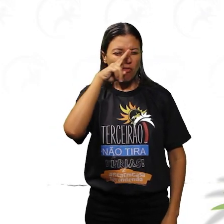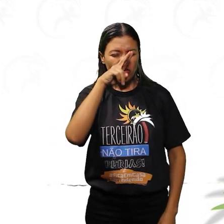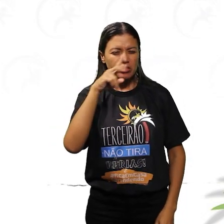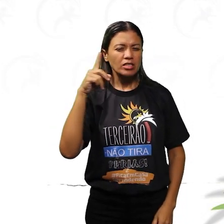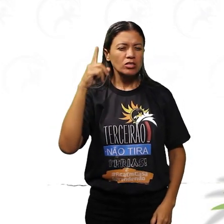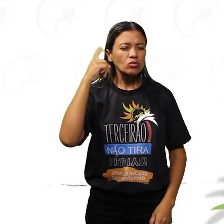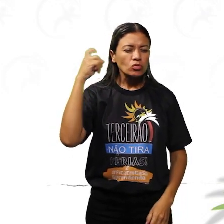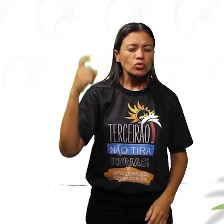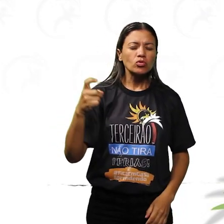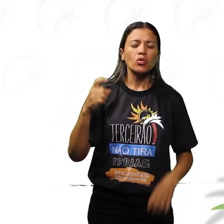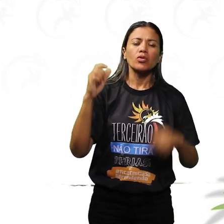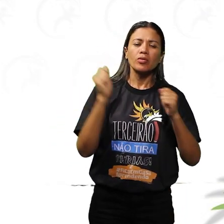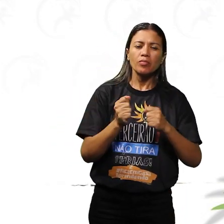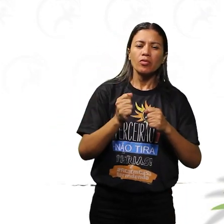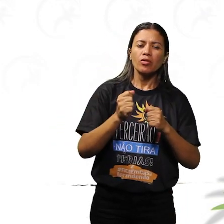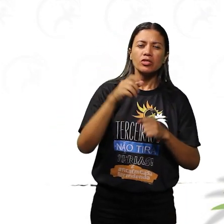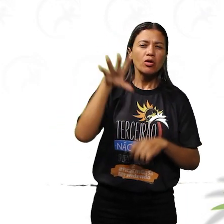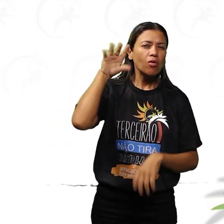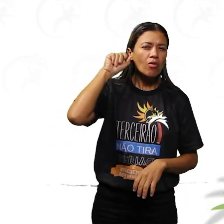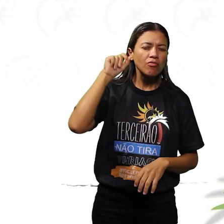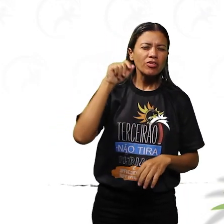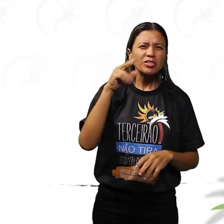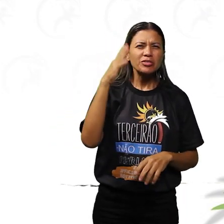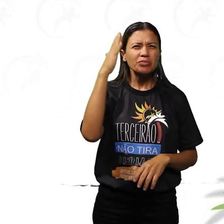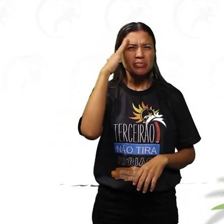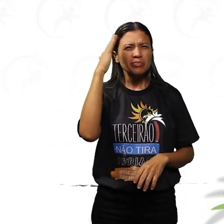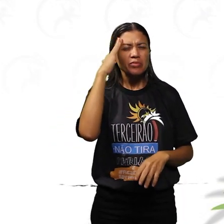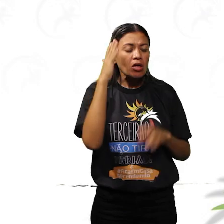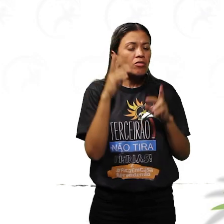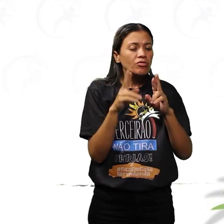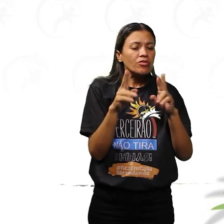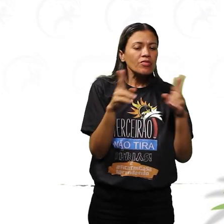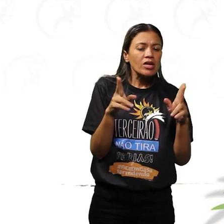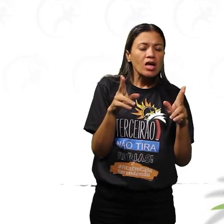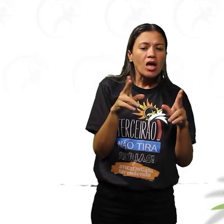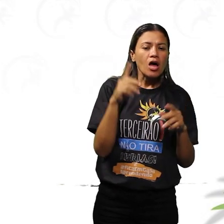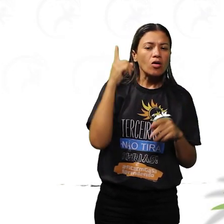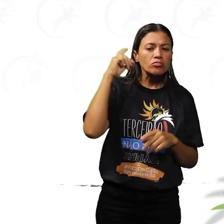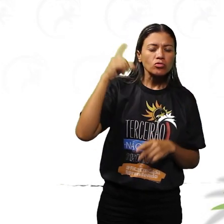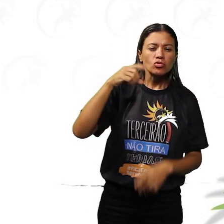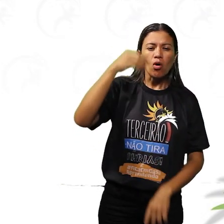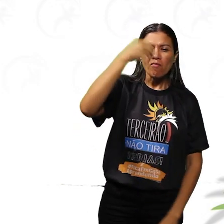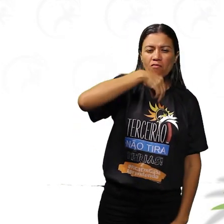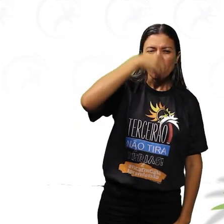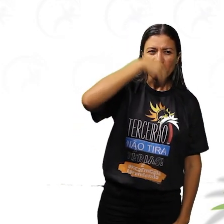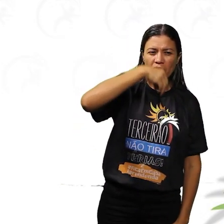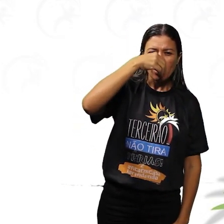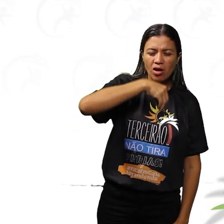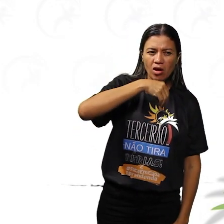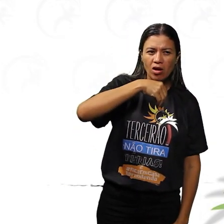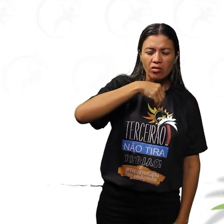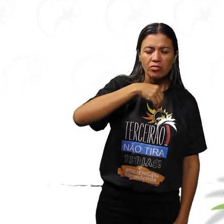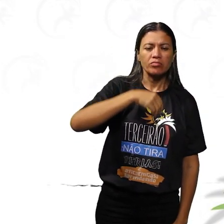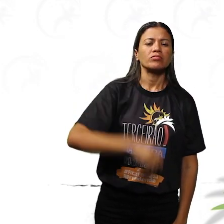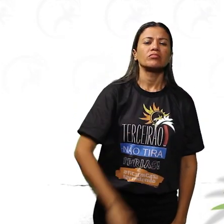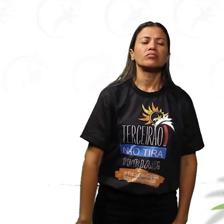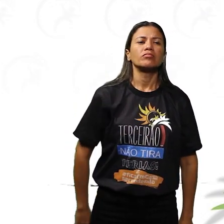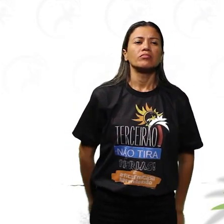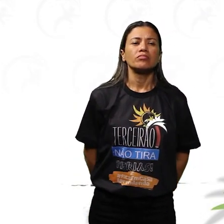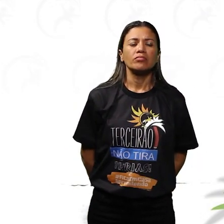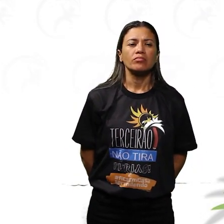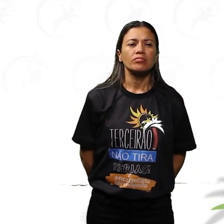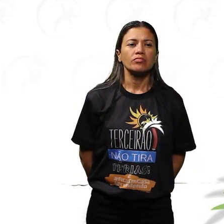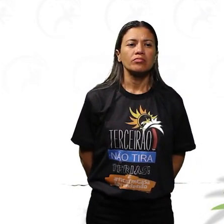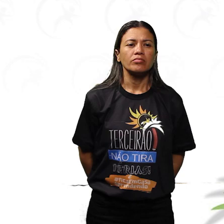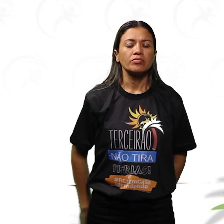que permite ao ouvinte distinguir um som fraco, ou seja, de pequena intensidade, lembra de som fraco lá de